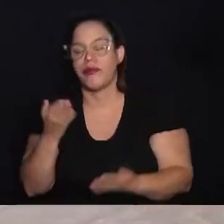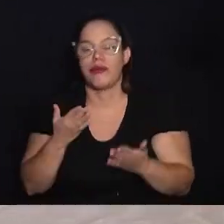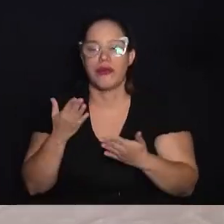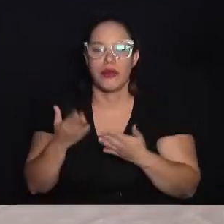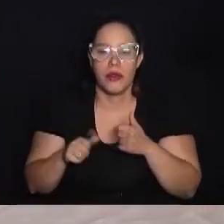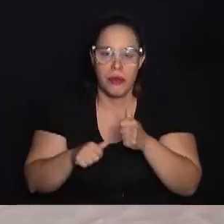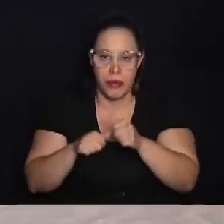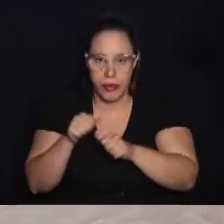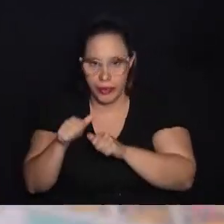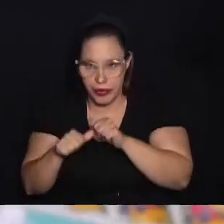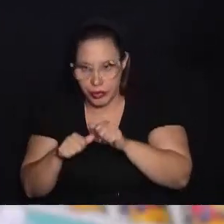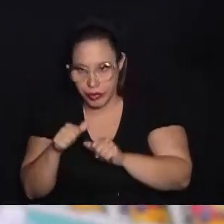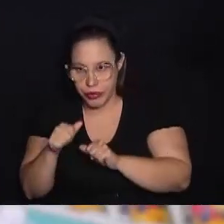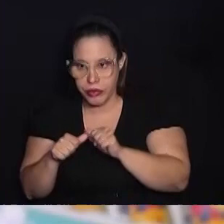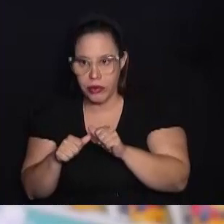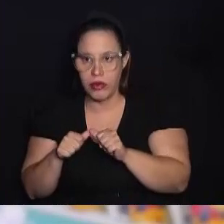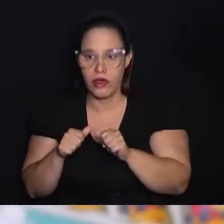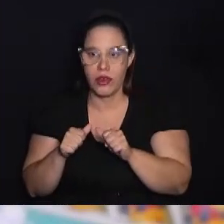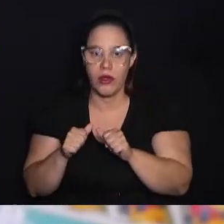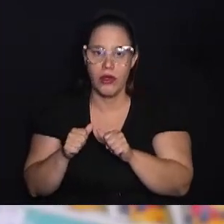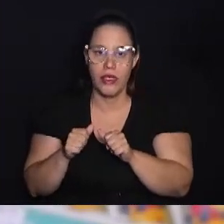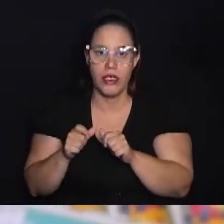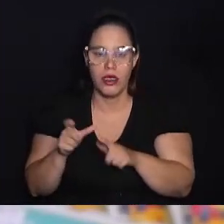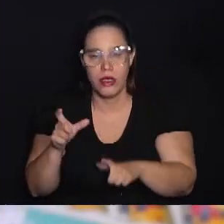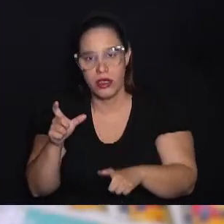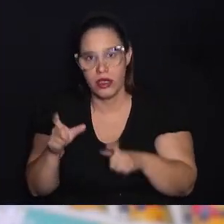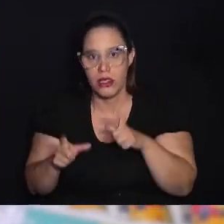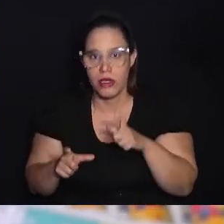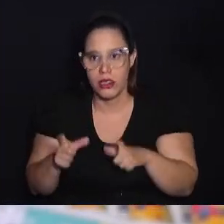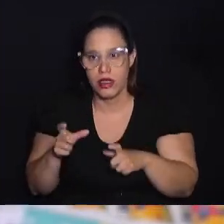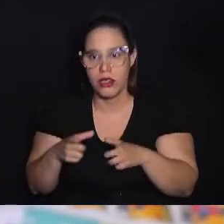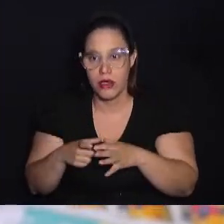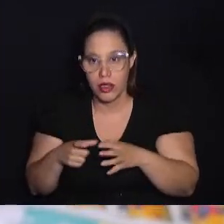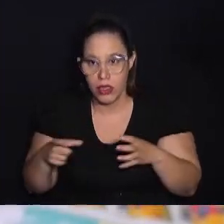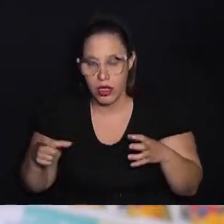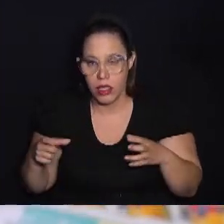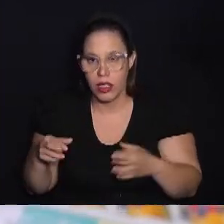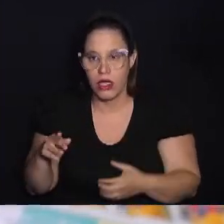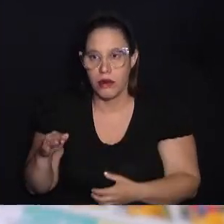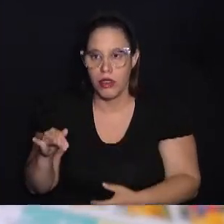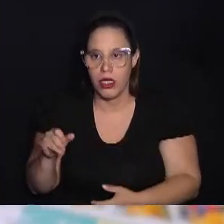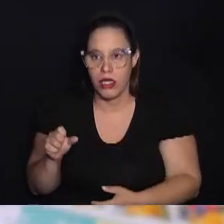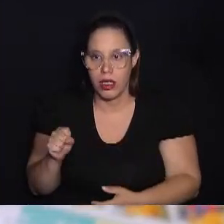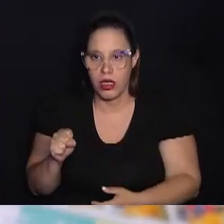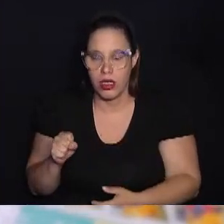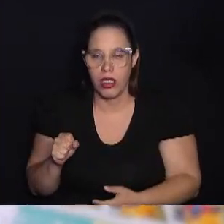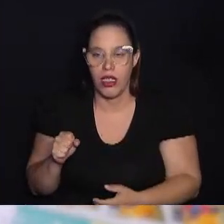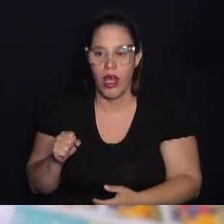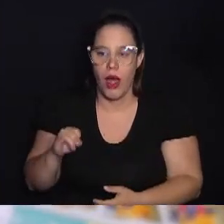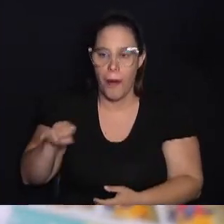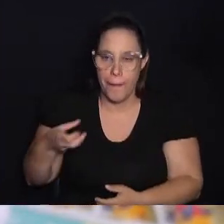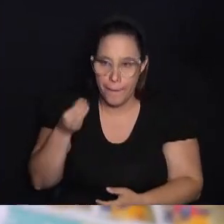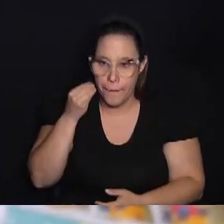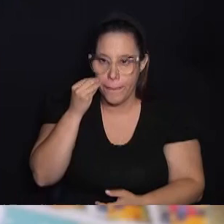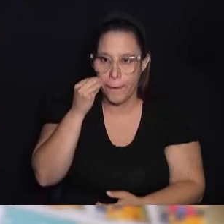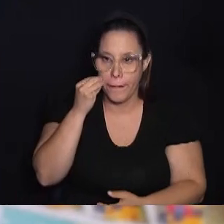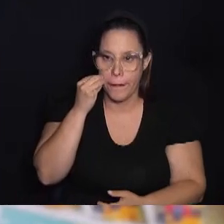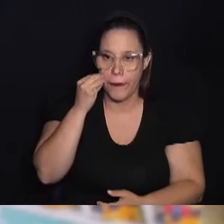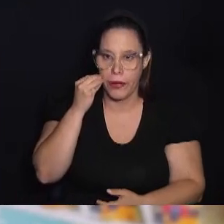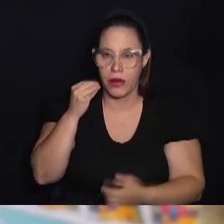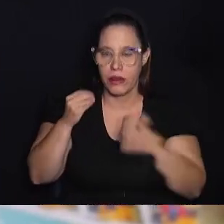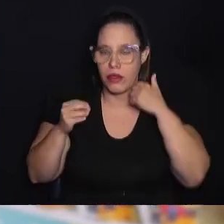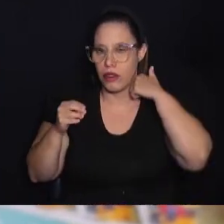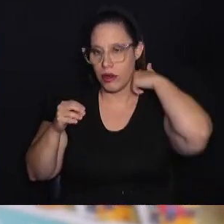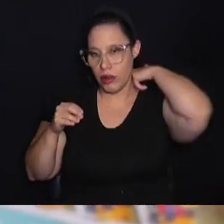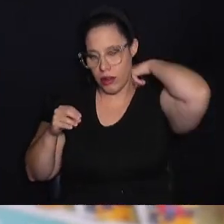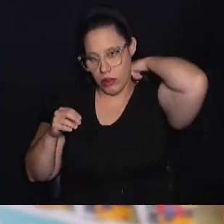mudar os seus hábitos de consumo de vez em quando. E aí as grandes marcas acabam se aproveitando desse fato de que as pessoas têm sempre os mesmos hábitos